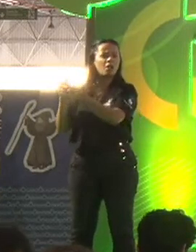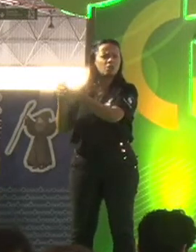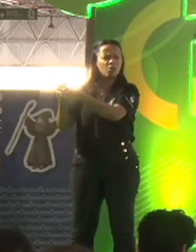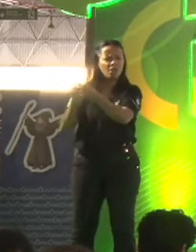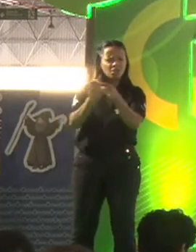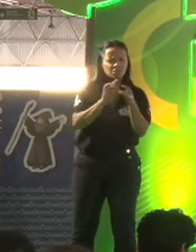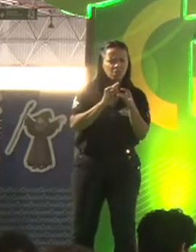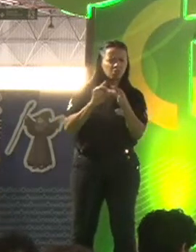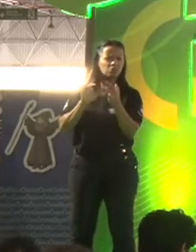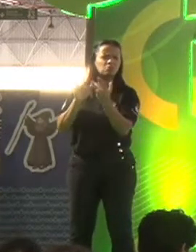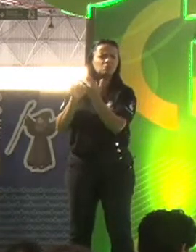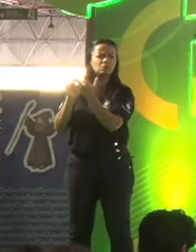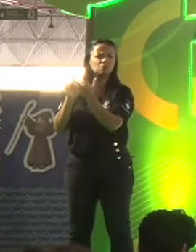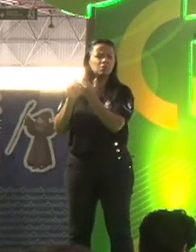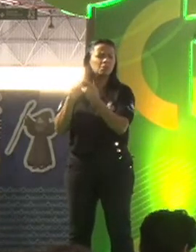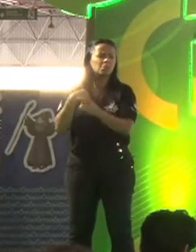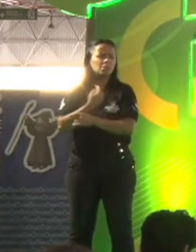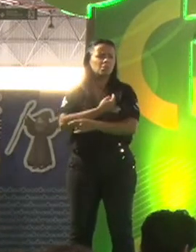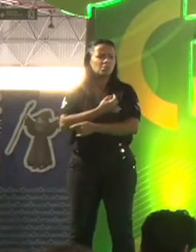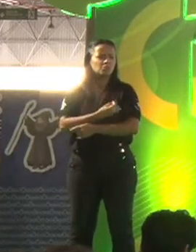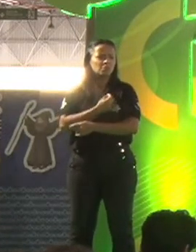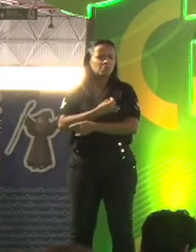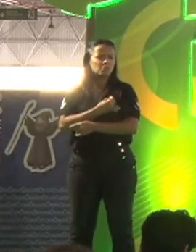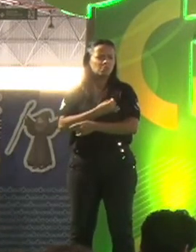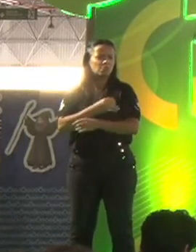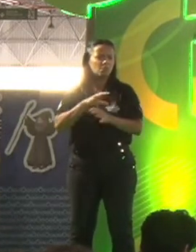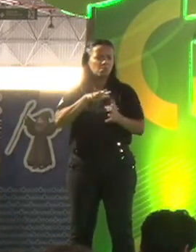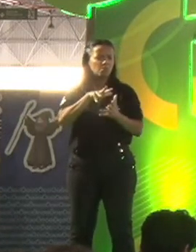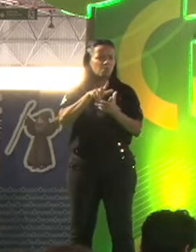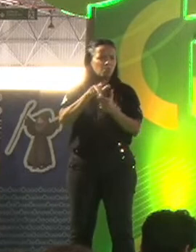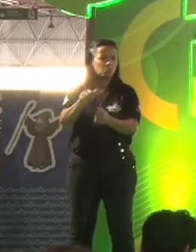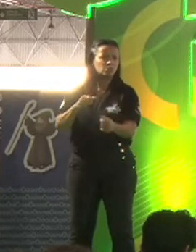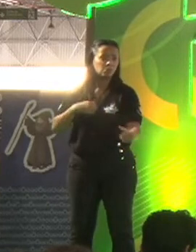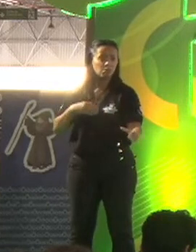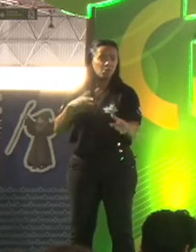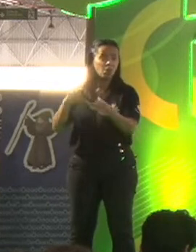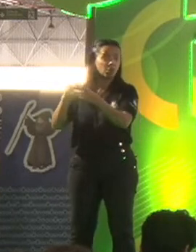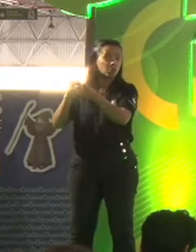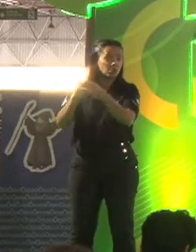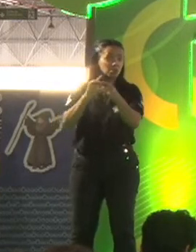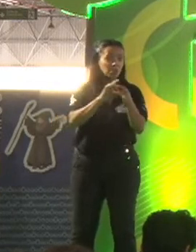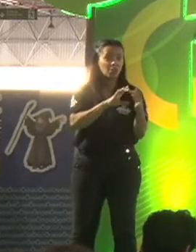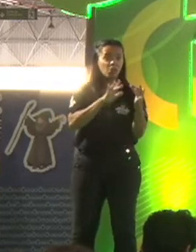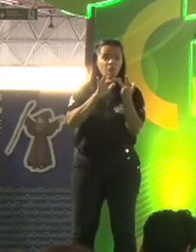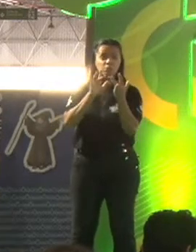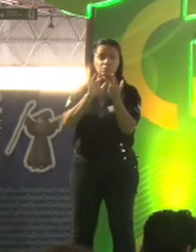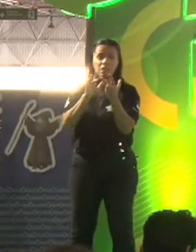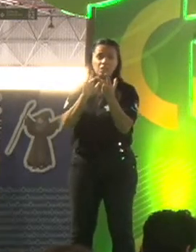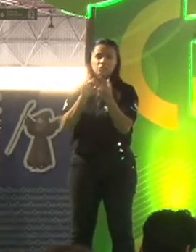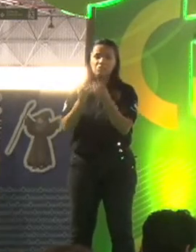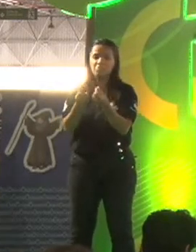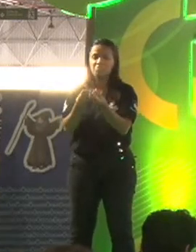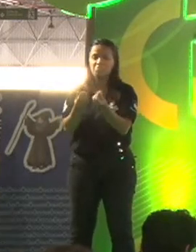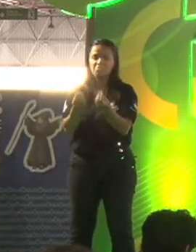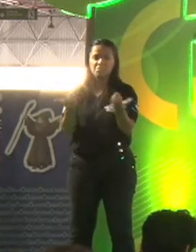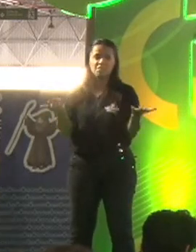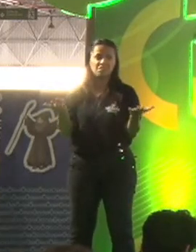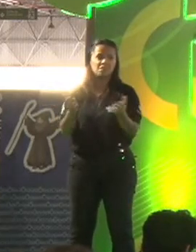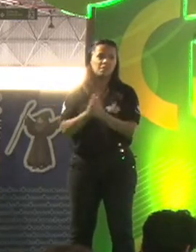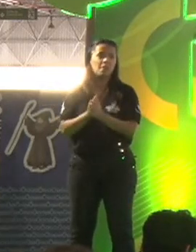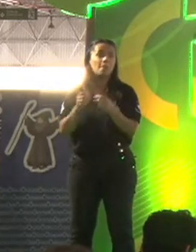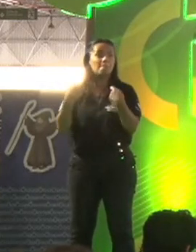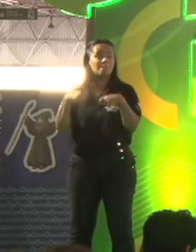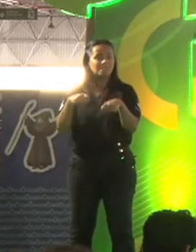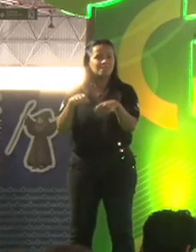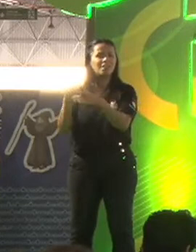infelizmente vive no mundo hiper conectado mas de relações extremamente líquidas Então essas conexões precisam ser